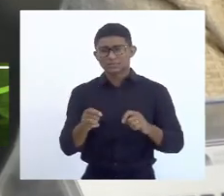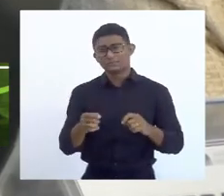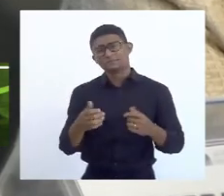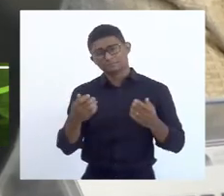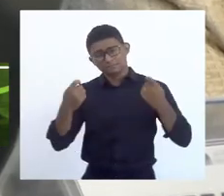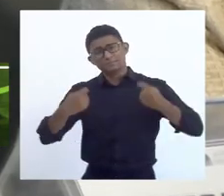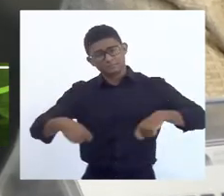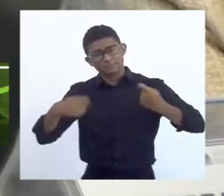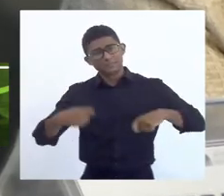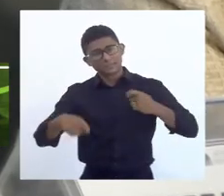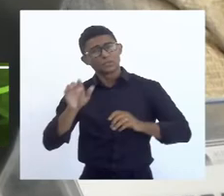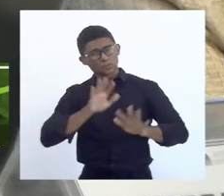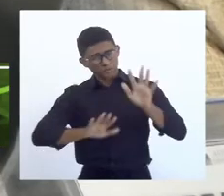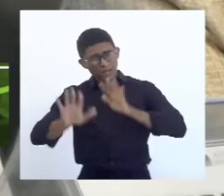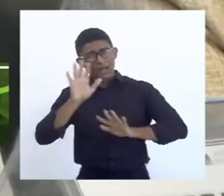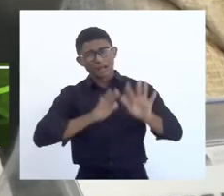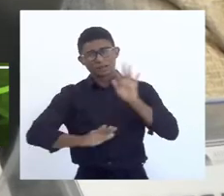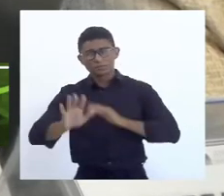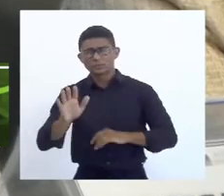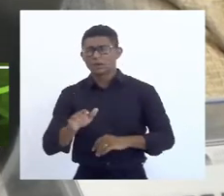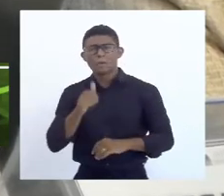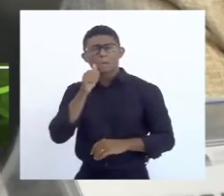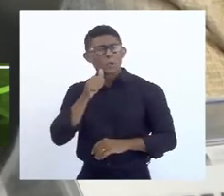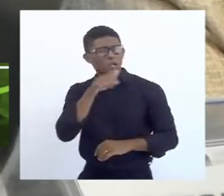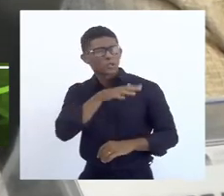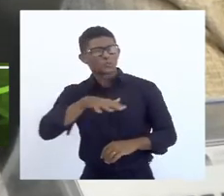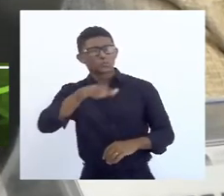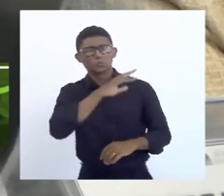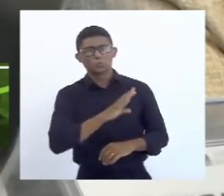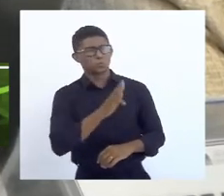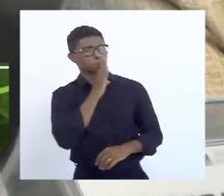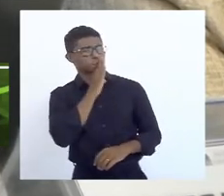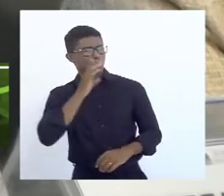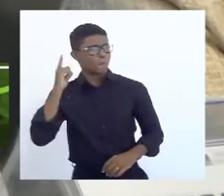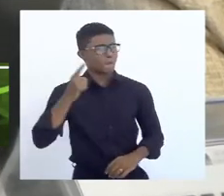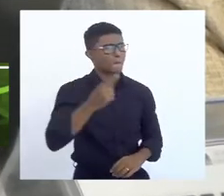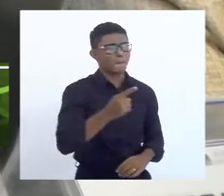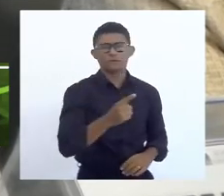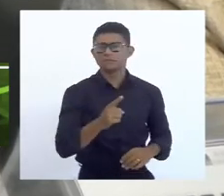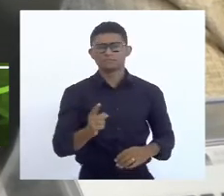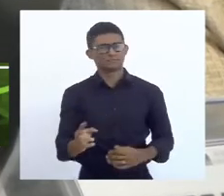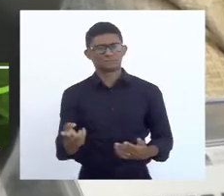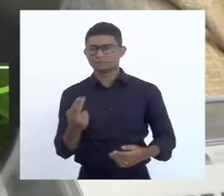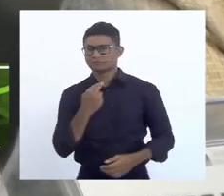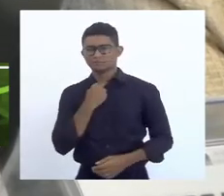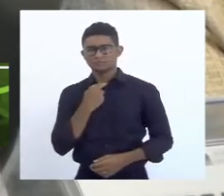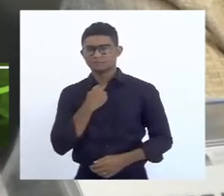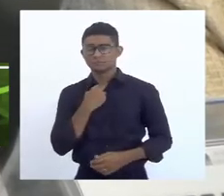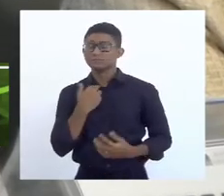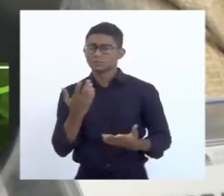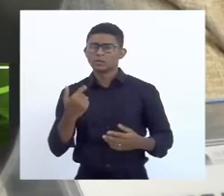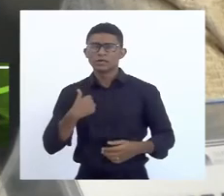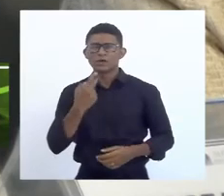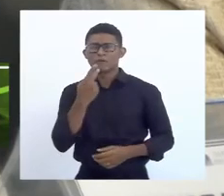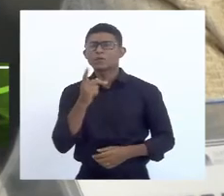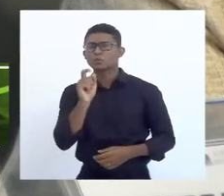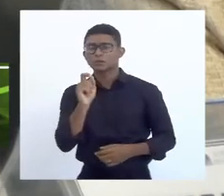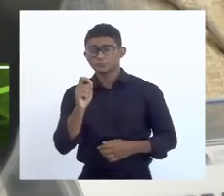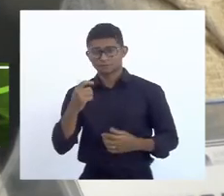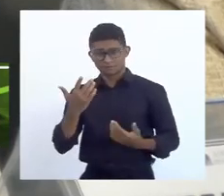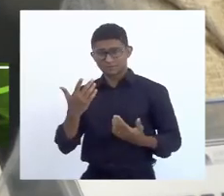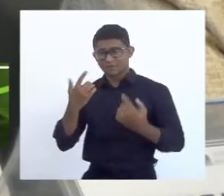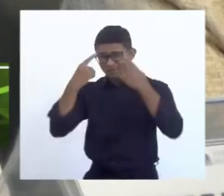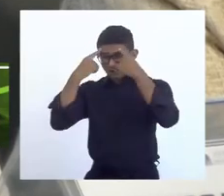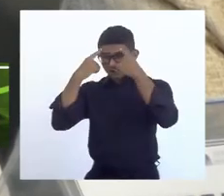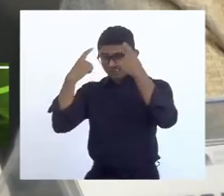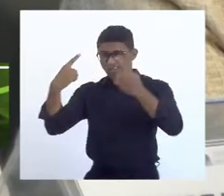Então, e quando eu menciono e falo da violência política como uma tecnologia, é para que a gente entenda que ela vai sempre